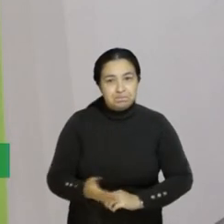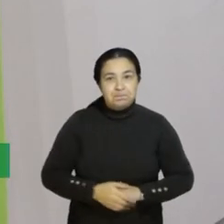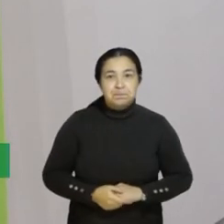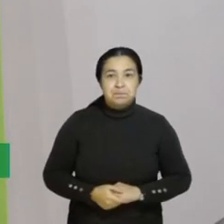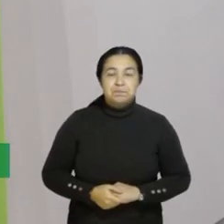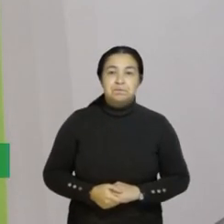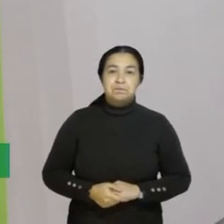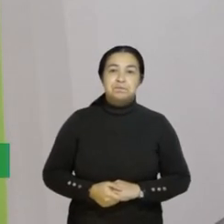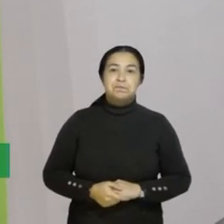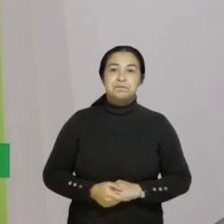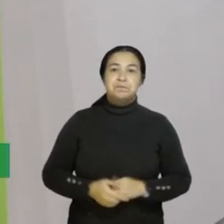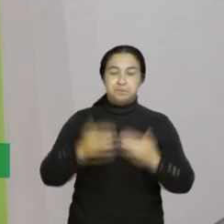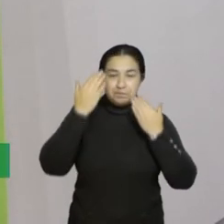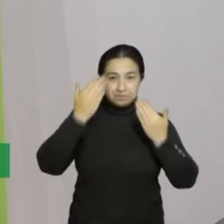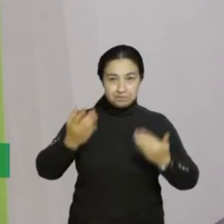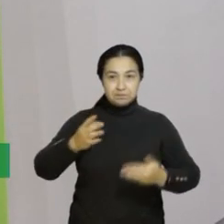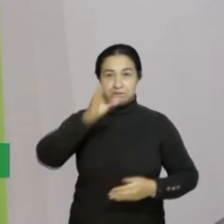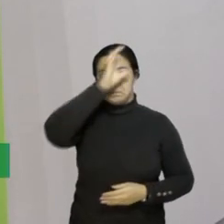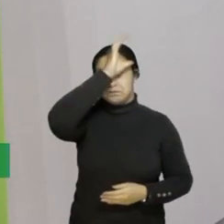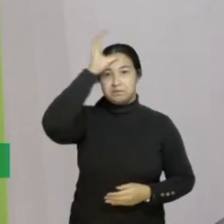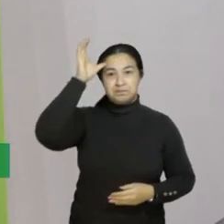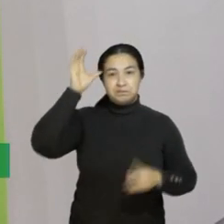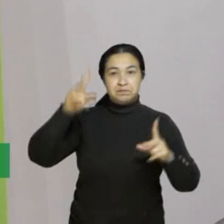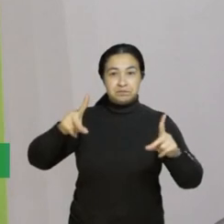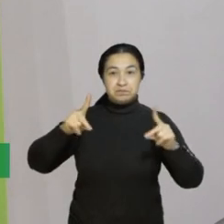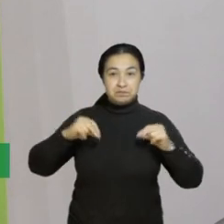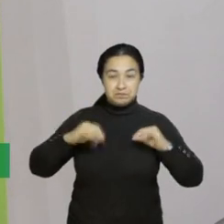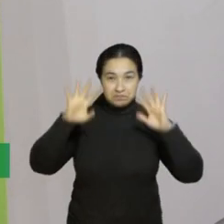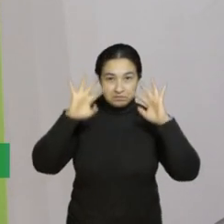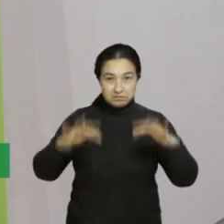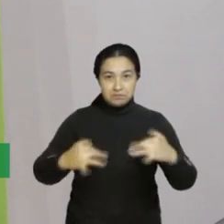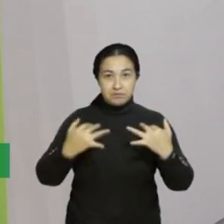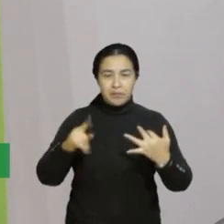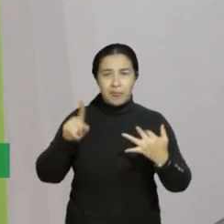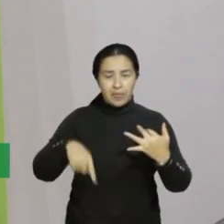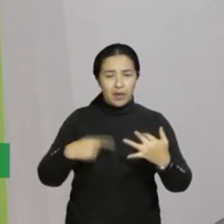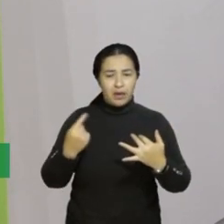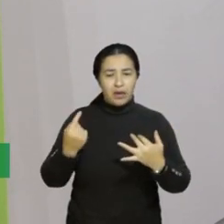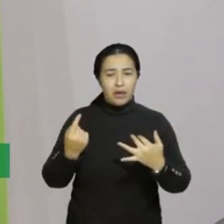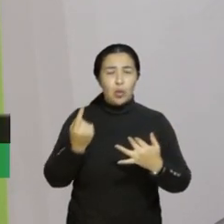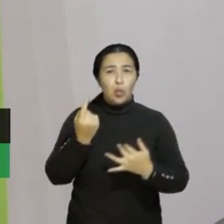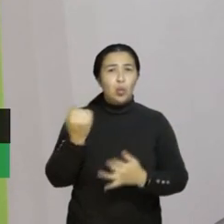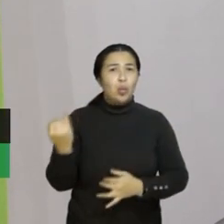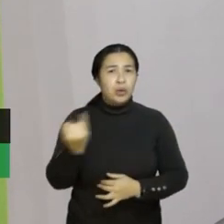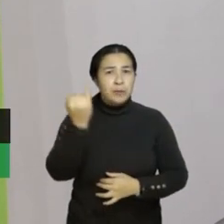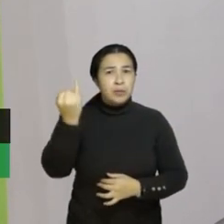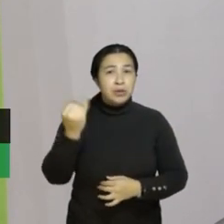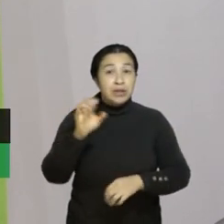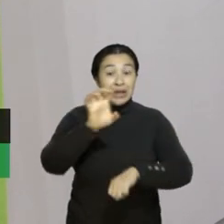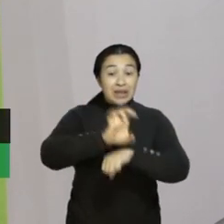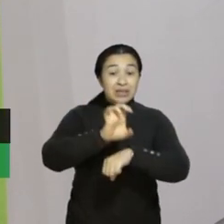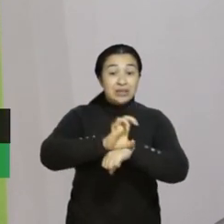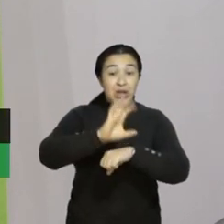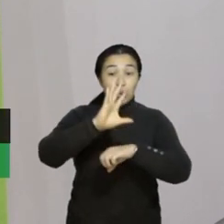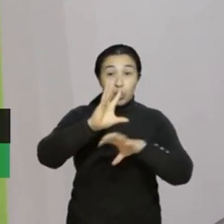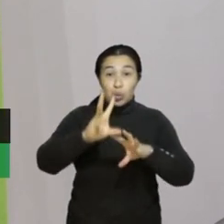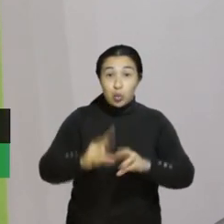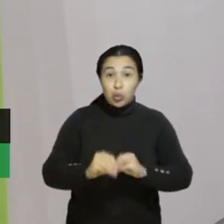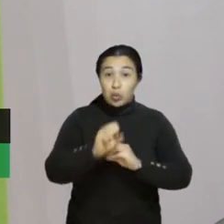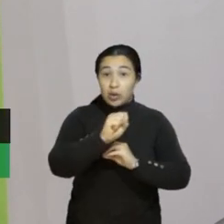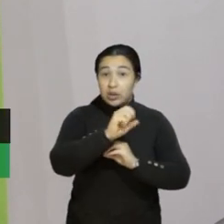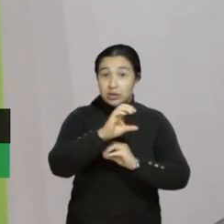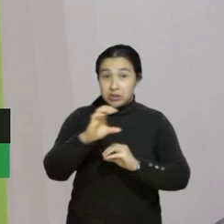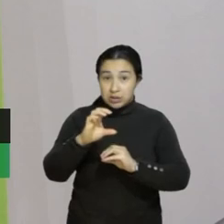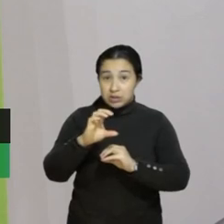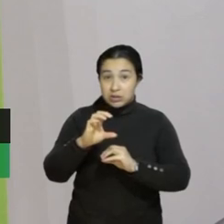muito obrigado pela consideração, pelo reconhecimento. O senhor tocou num ponto importantíssimo. O estado de Santa Catarina